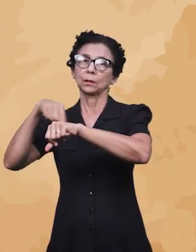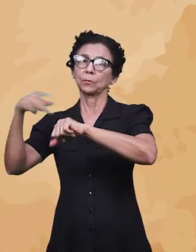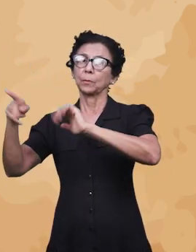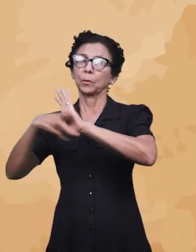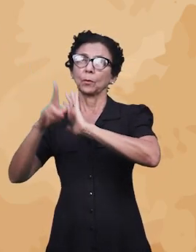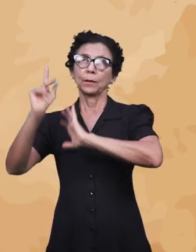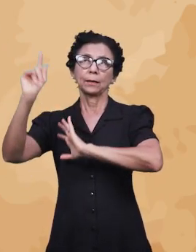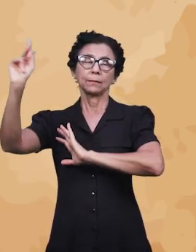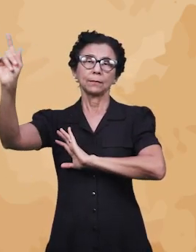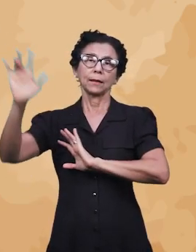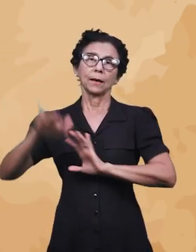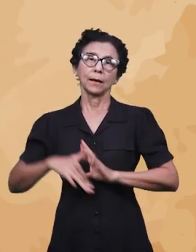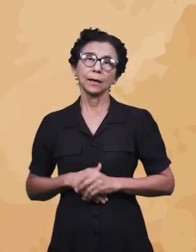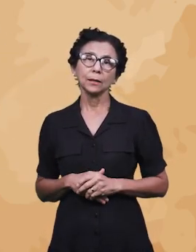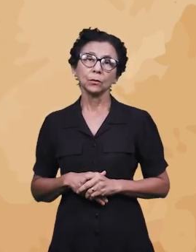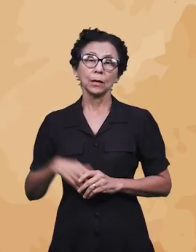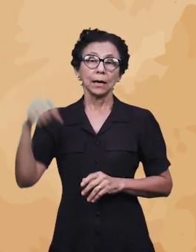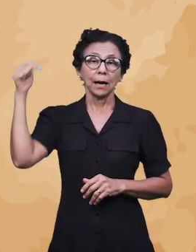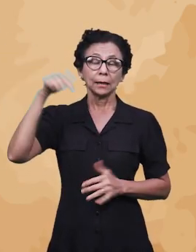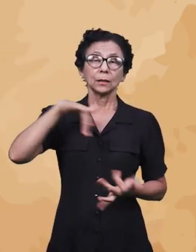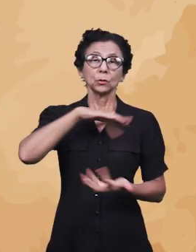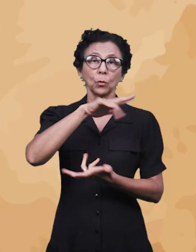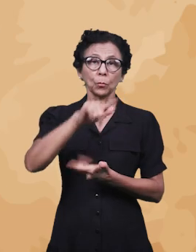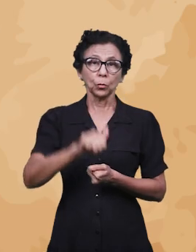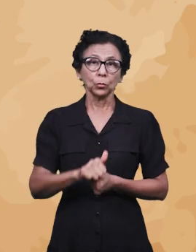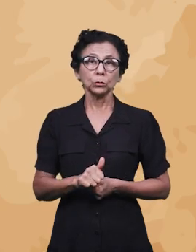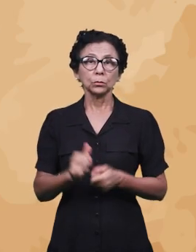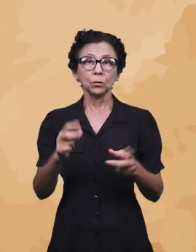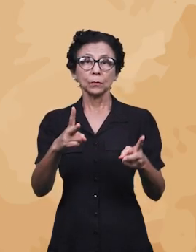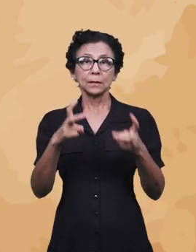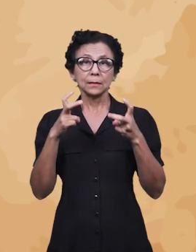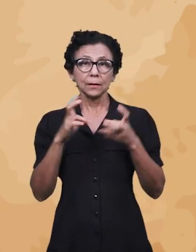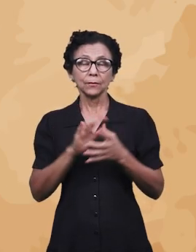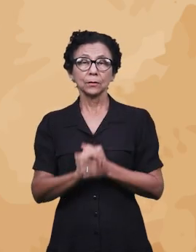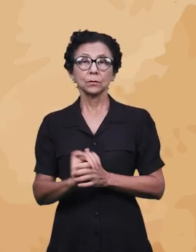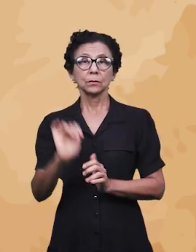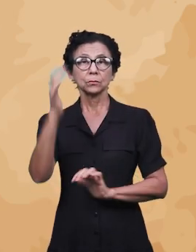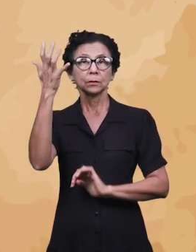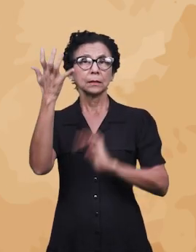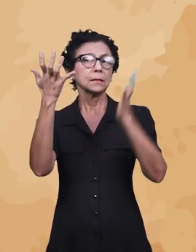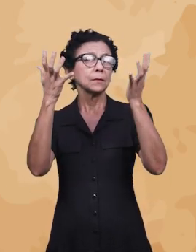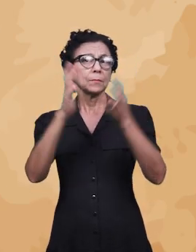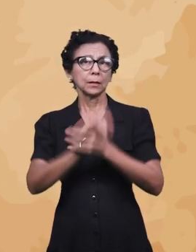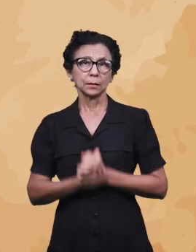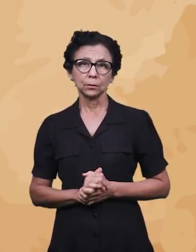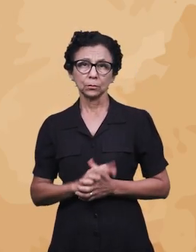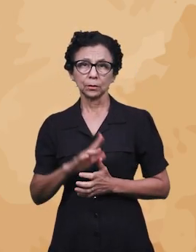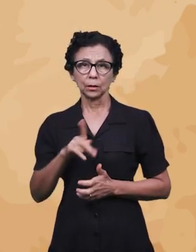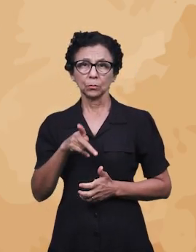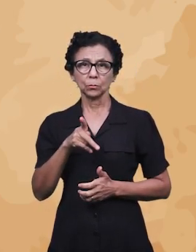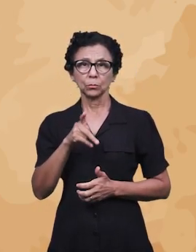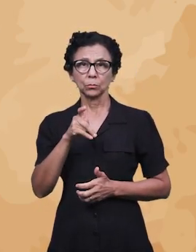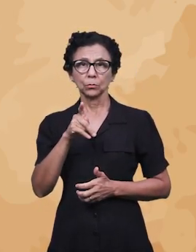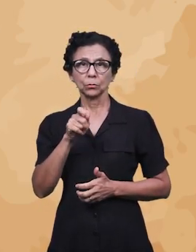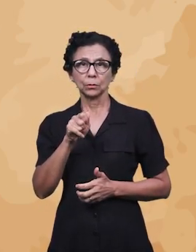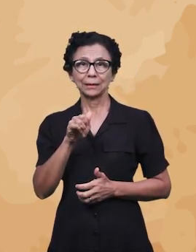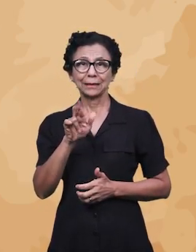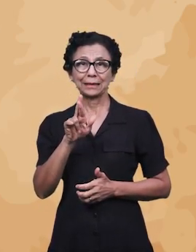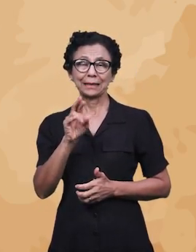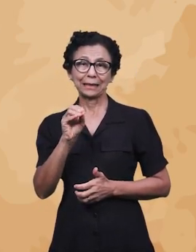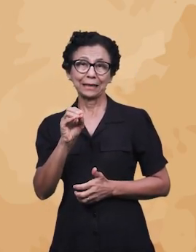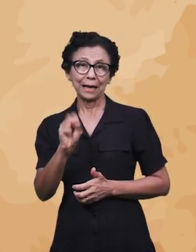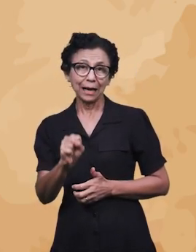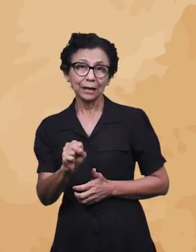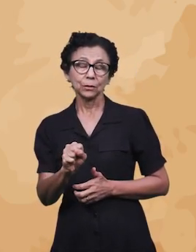é o Kairos, não é o Cronos. E diz assim, e quem ouve diga, vem. É